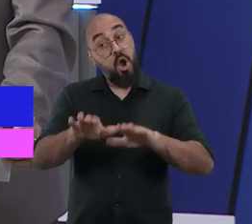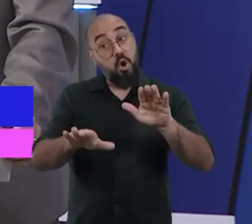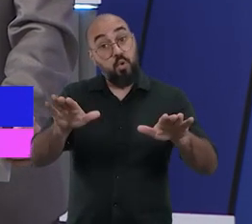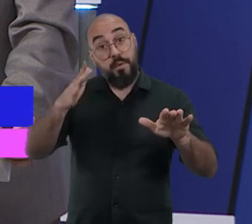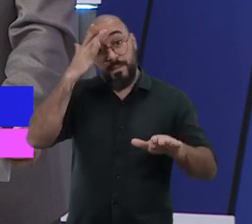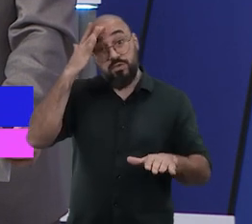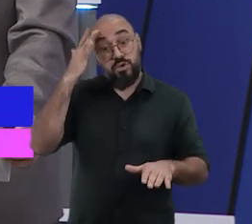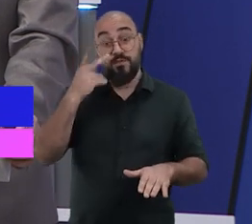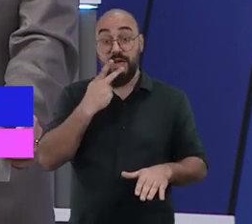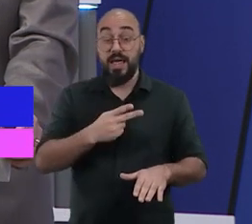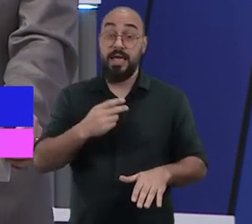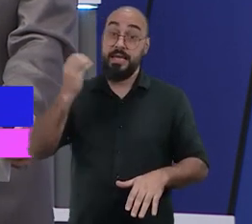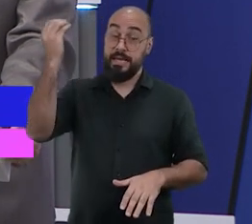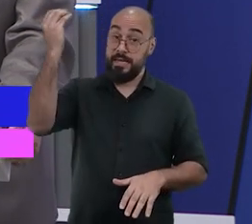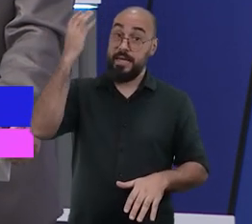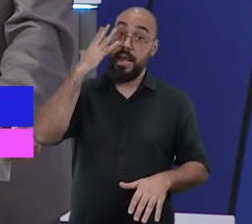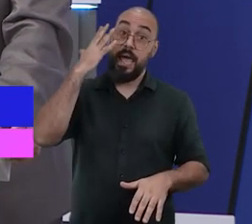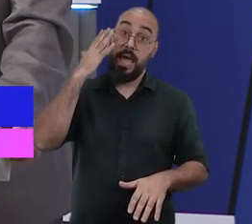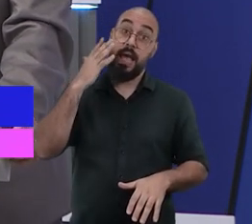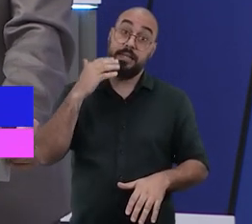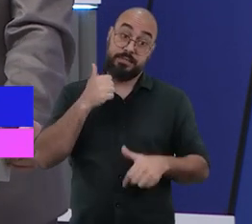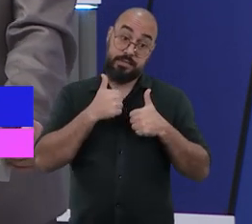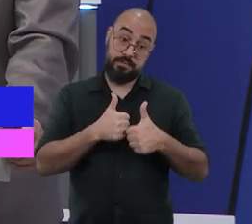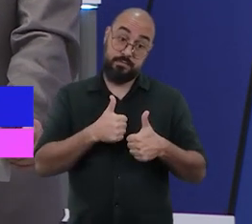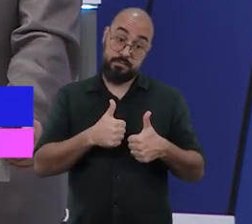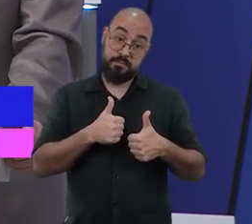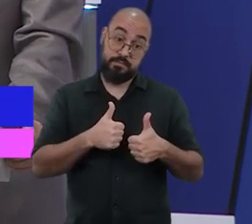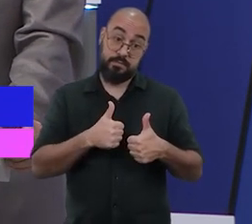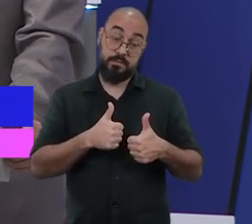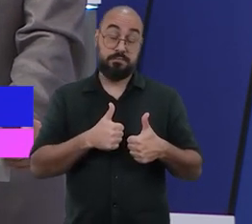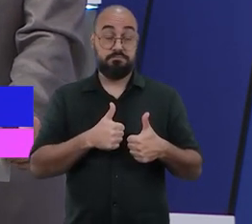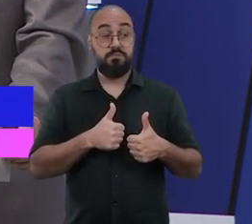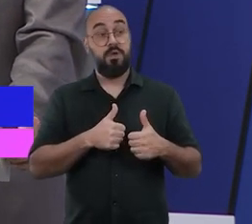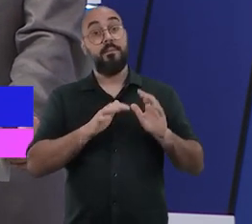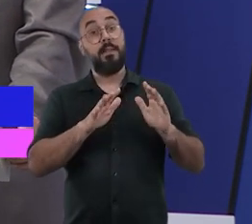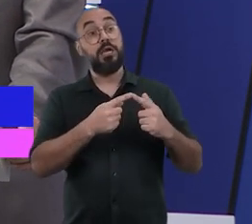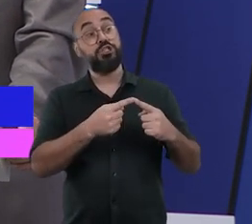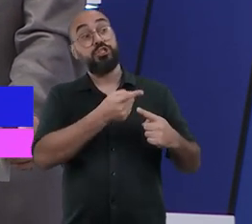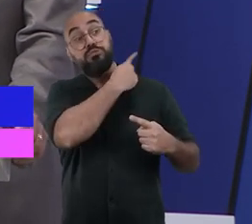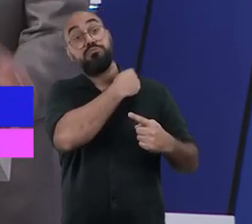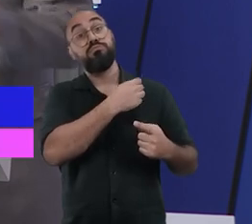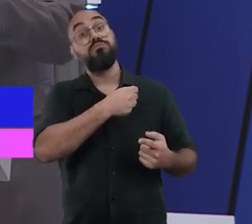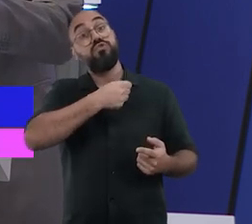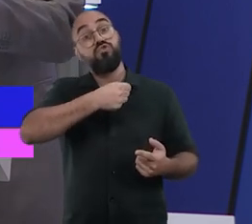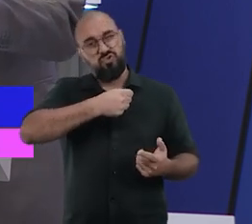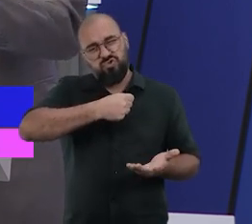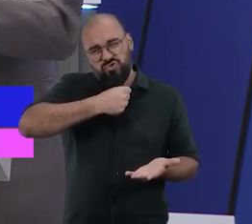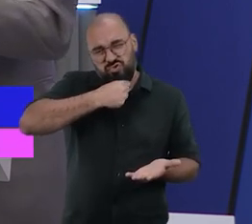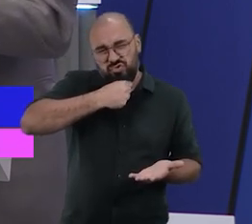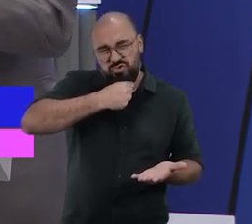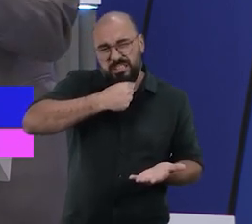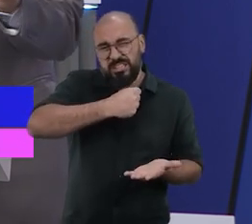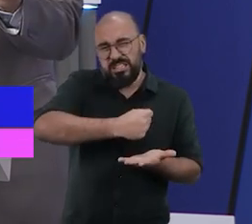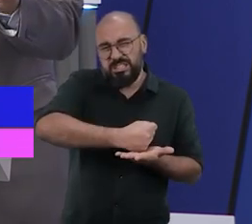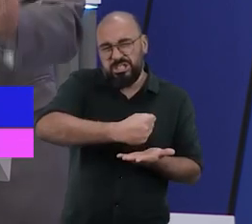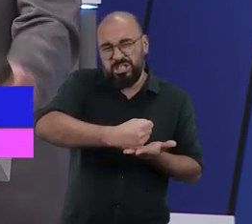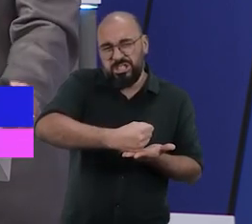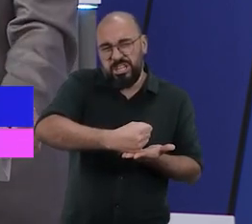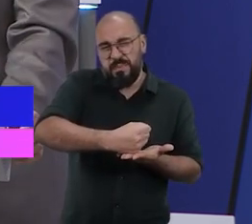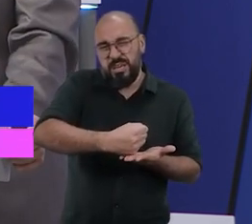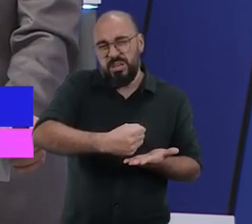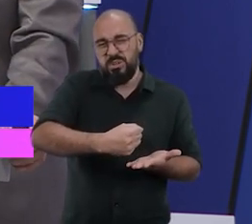graça, mas no Antigo Testamento éramos salvos pela lei. Eu vou te dizer algo assim, bem